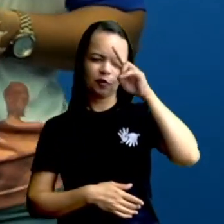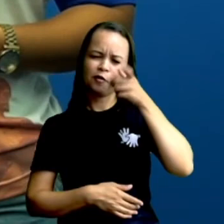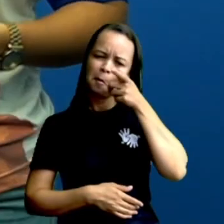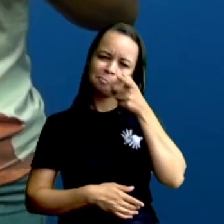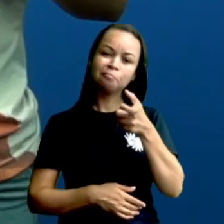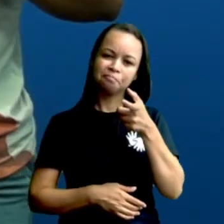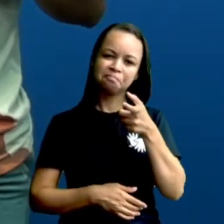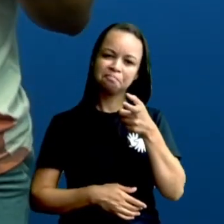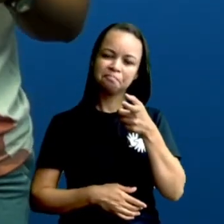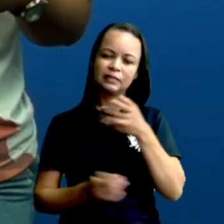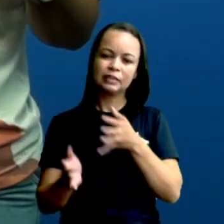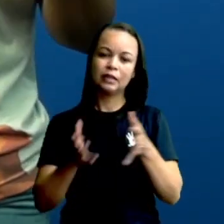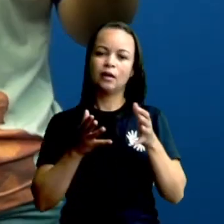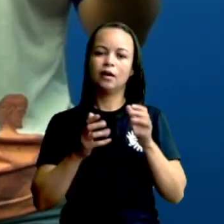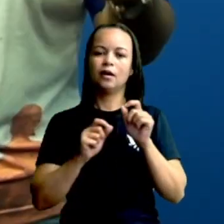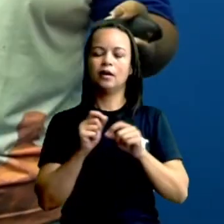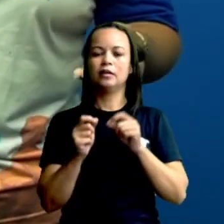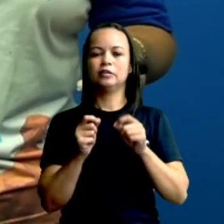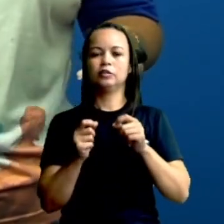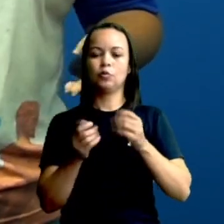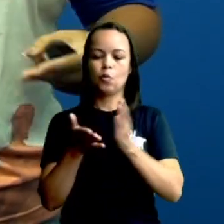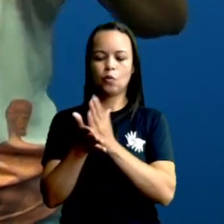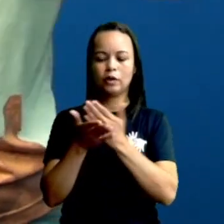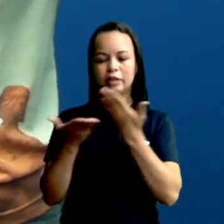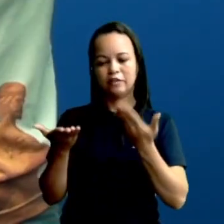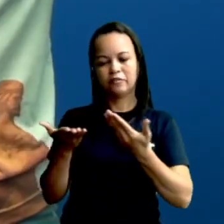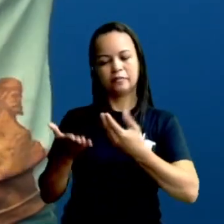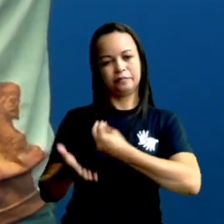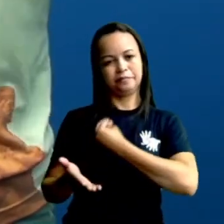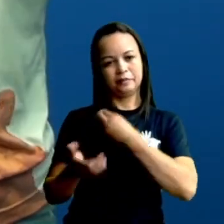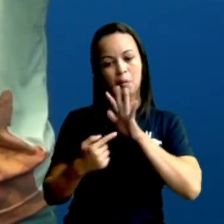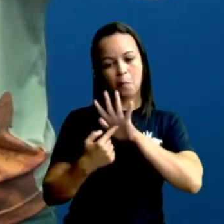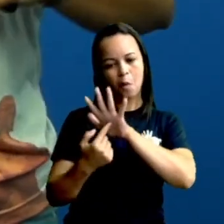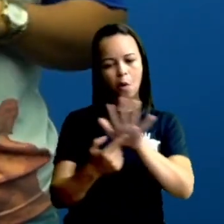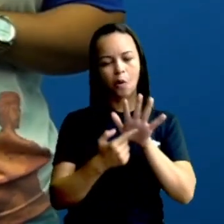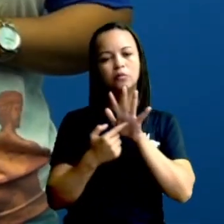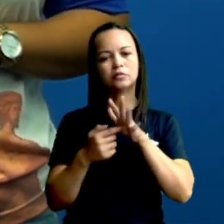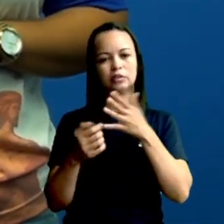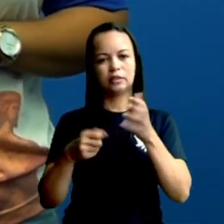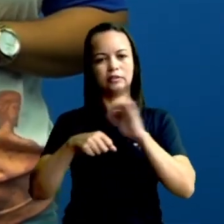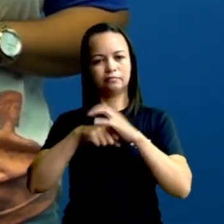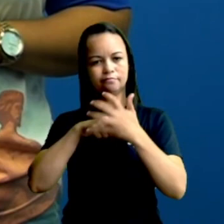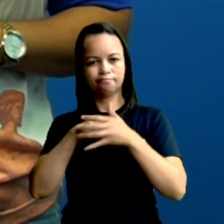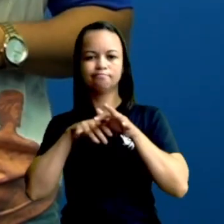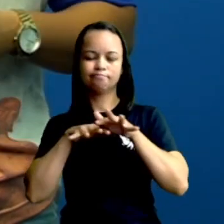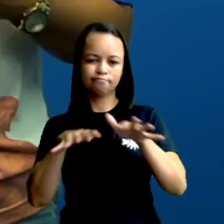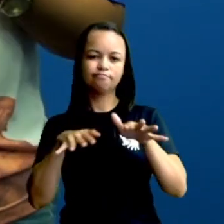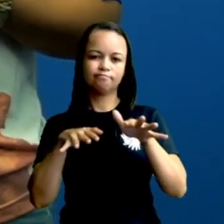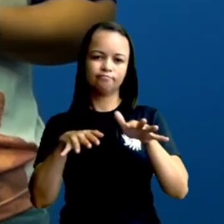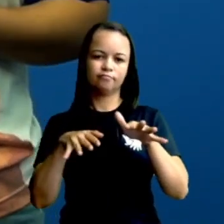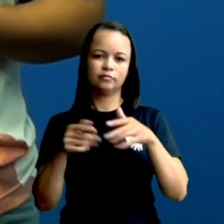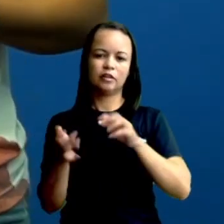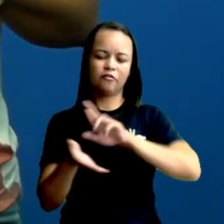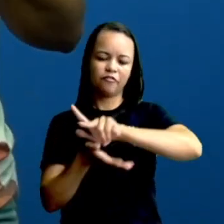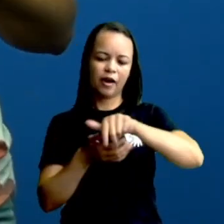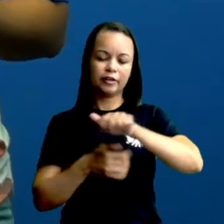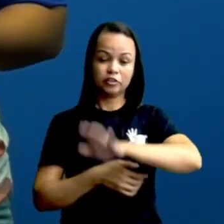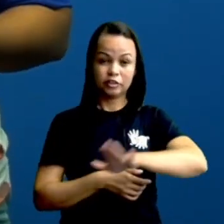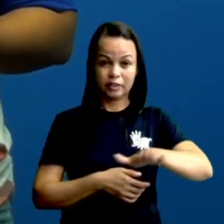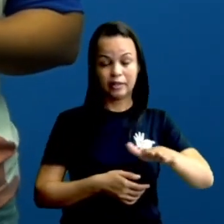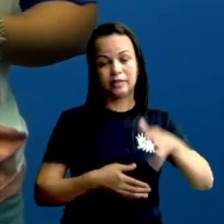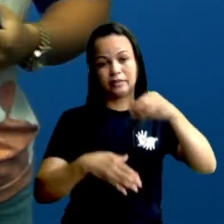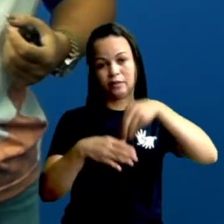interessante, né? O livrinho retrata o que a gente viveu e o que a gente ainda está vivendo nesses tempos de pandemia. Muitas crianças ainda